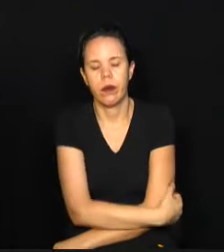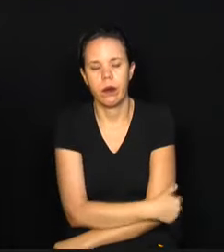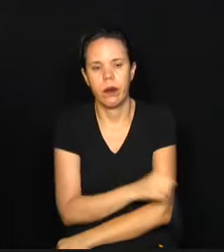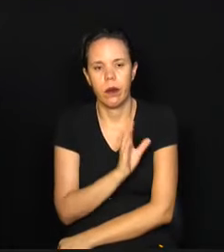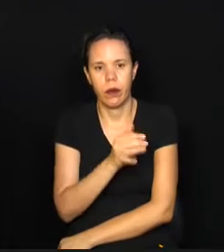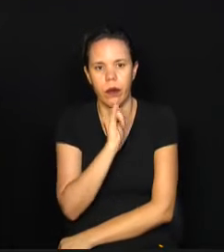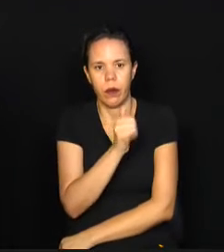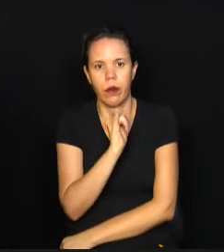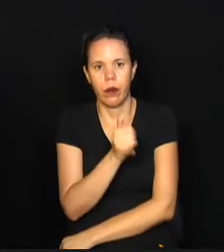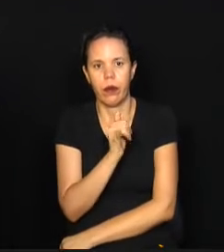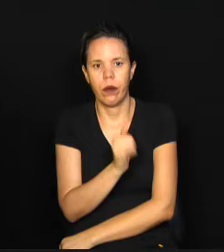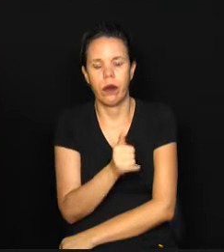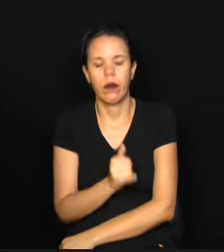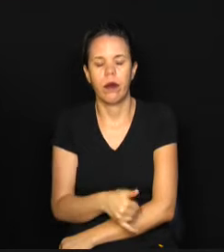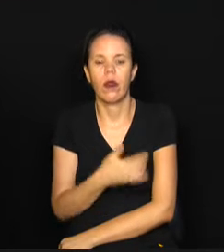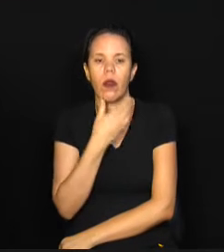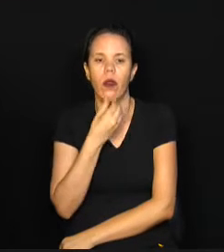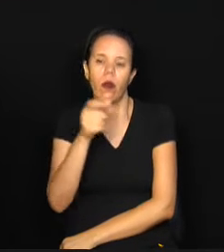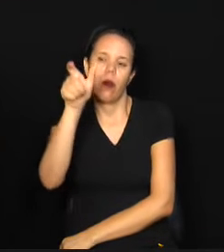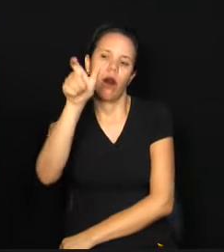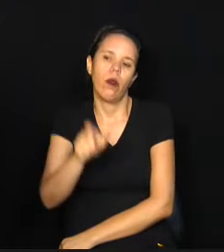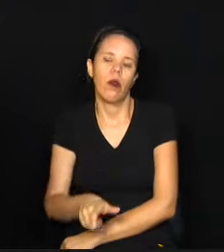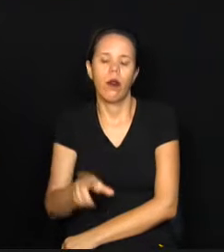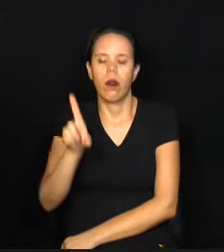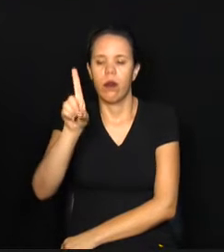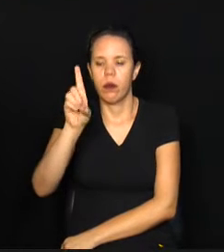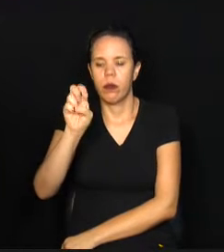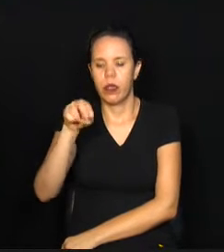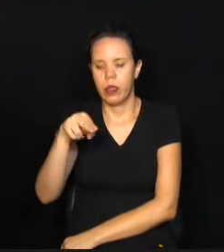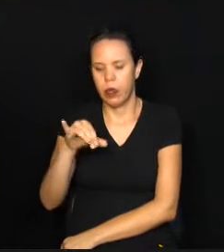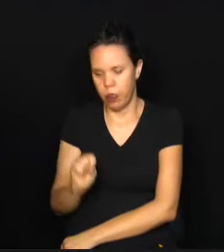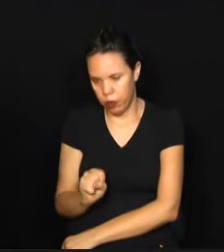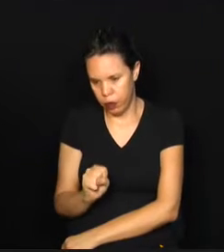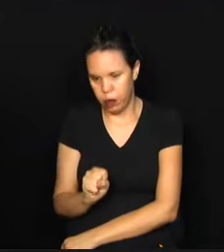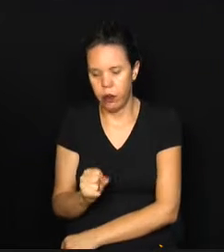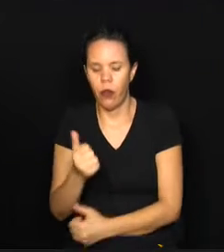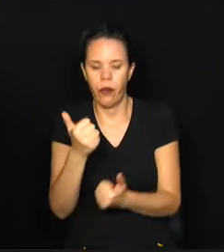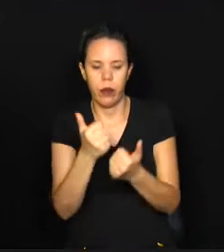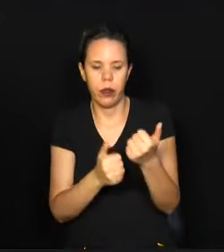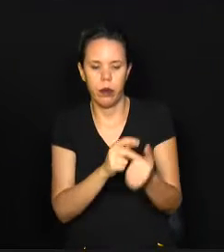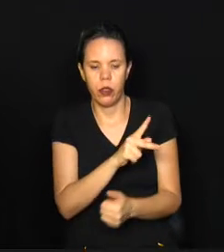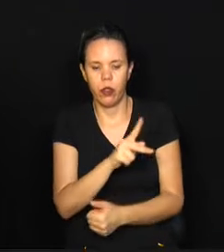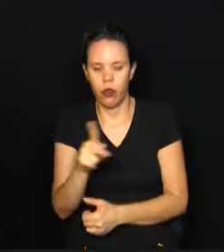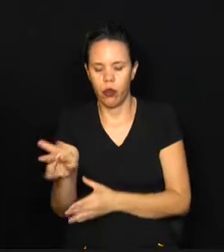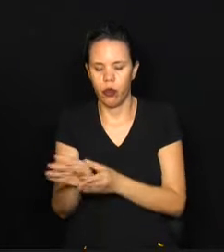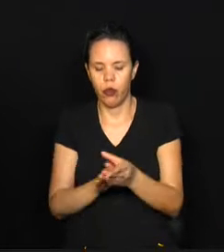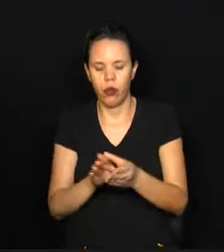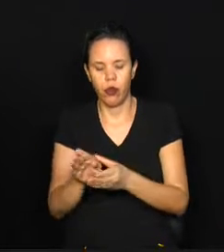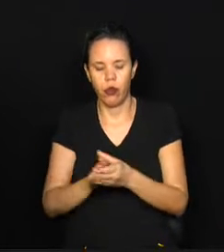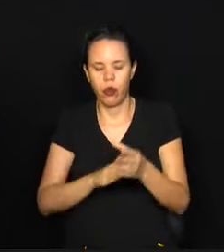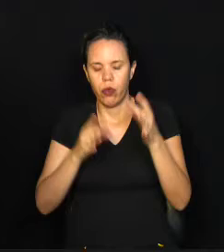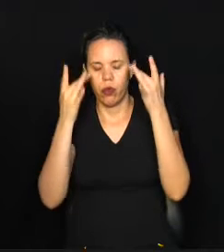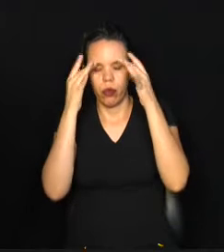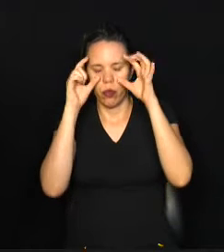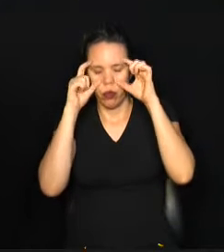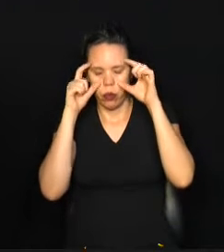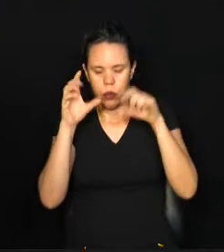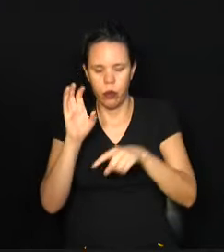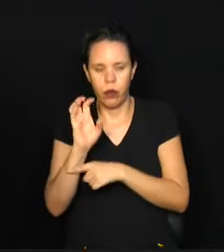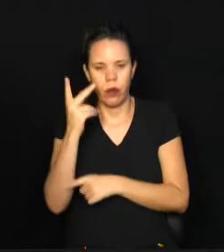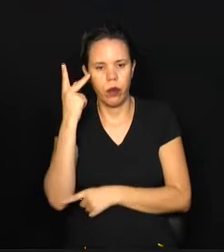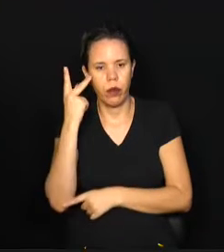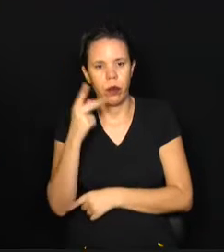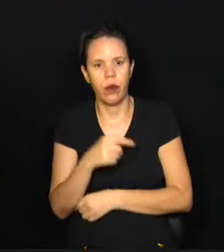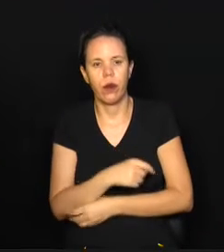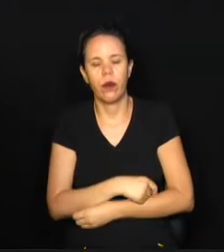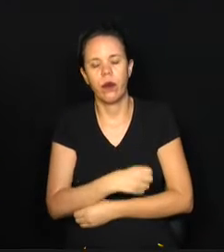para o senhor Denis Ribeiro, que é o vice-presidente do Conselho Regional de Óptica e Optometria na cidade de São Paulo. Senhor